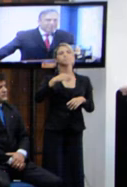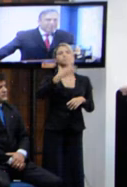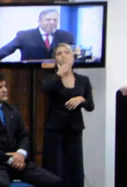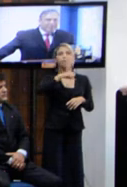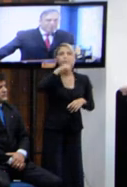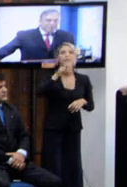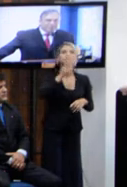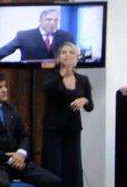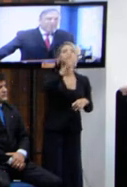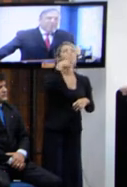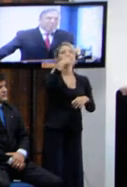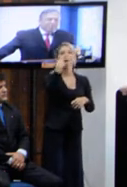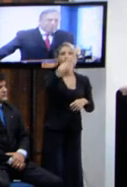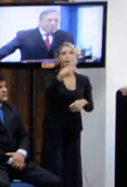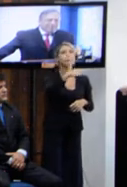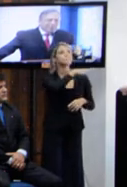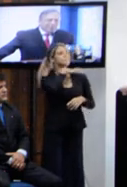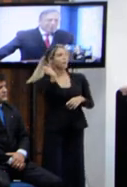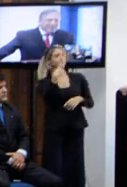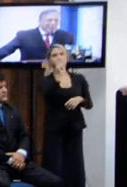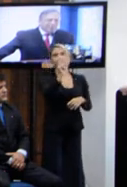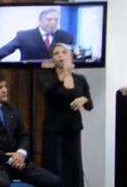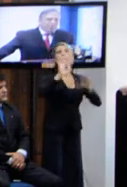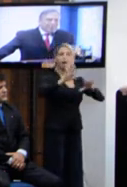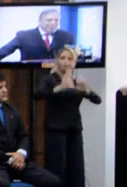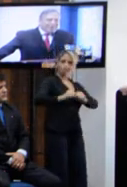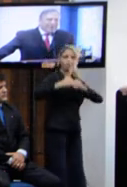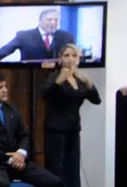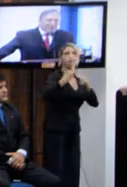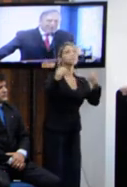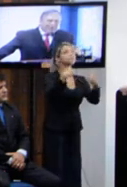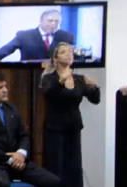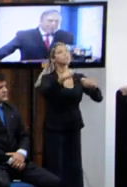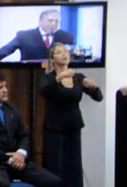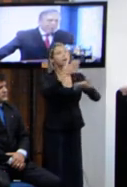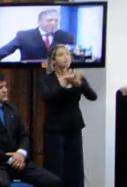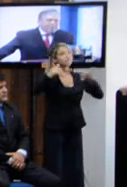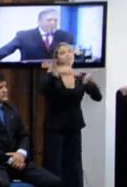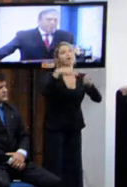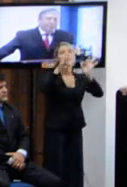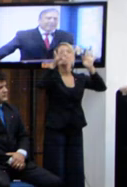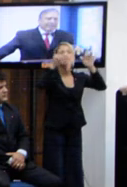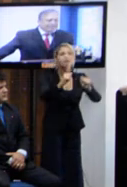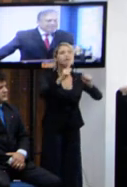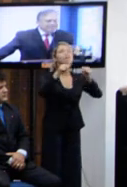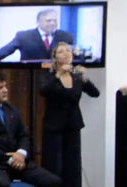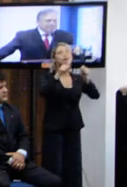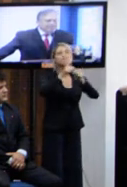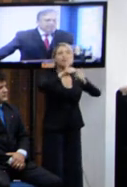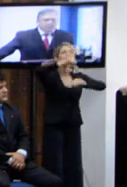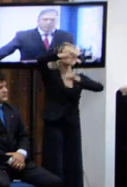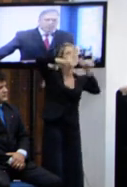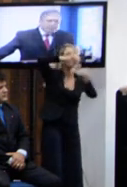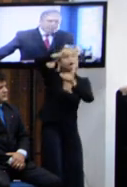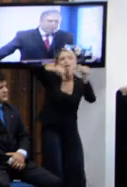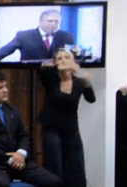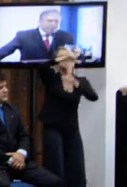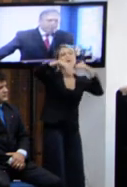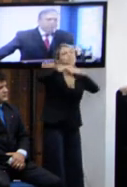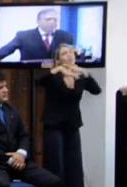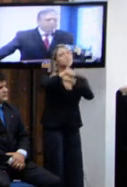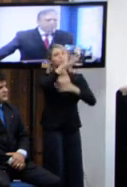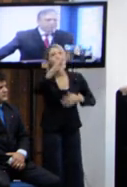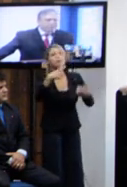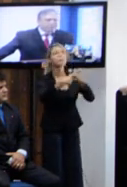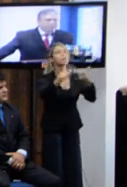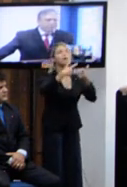fortalece. Então, vamos até o final fazer a grande transformação que essa cidade precisa, que esse estado